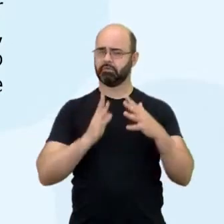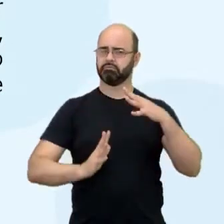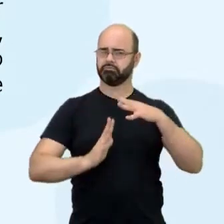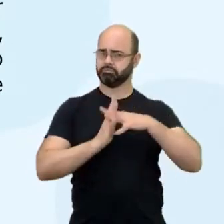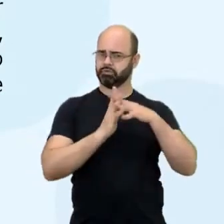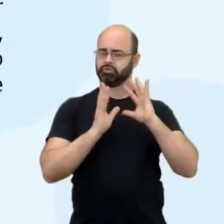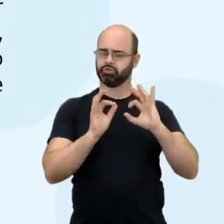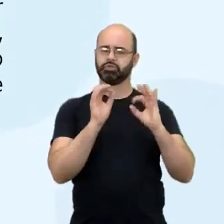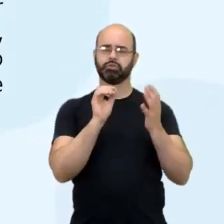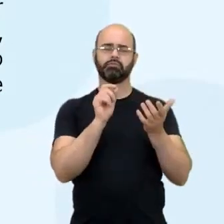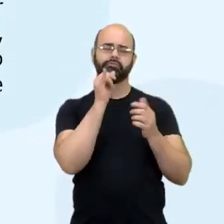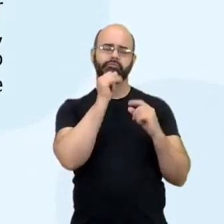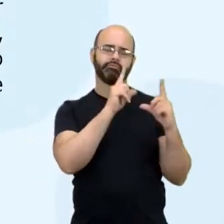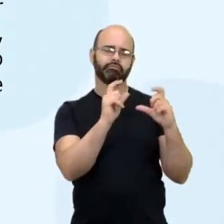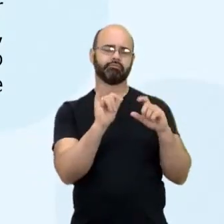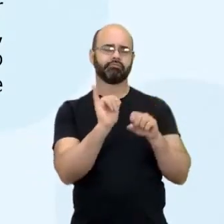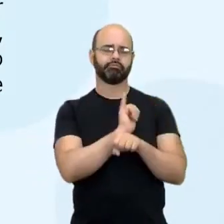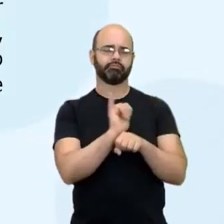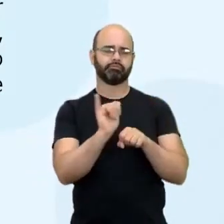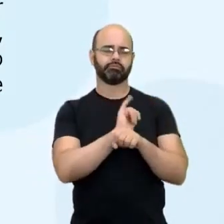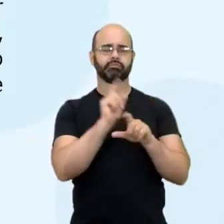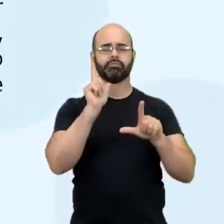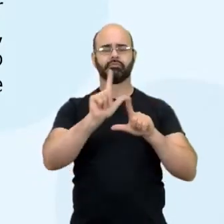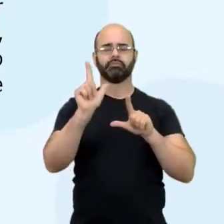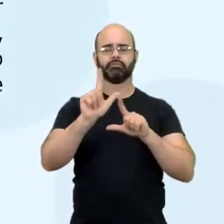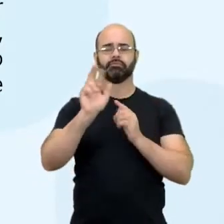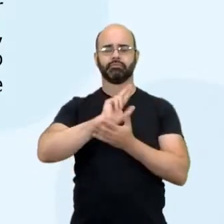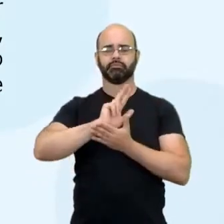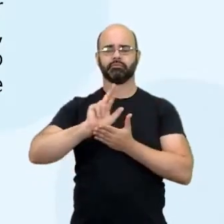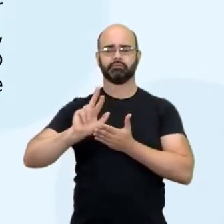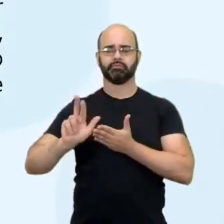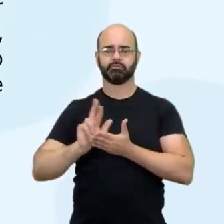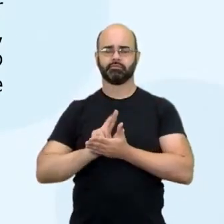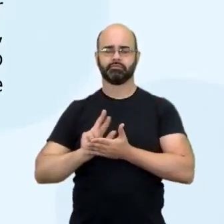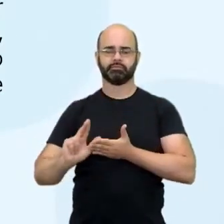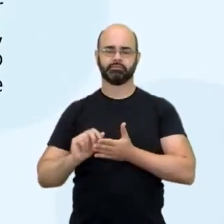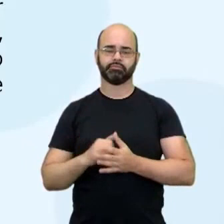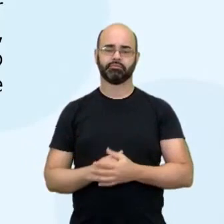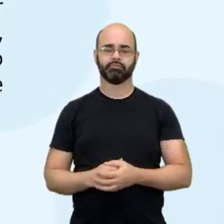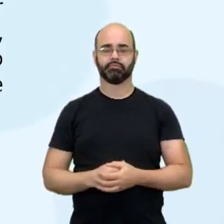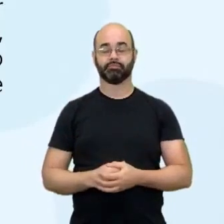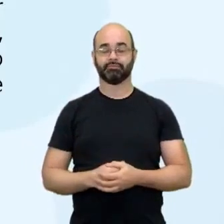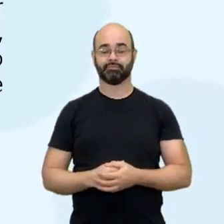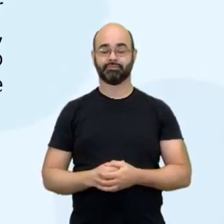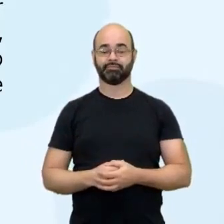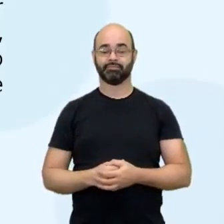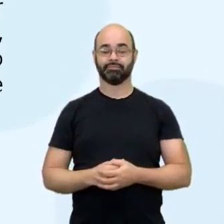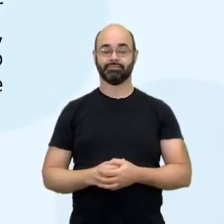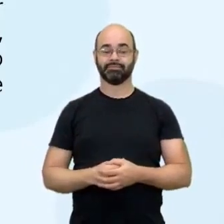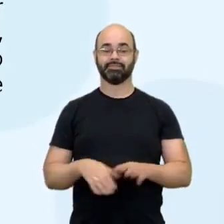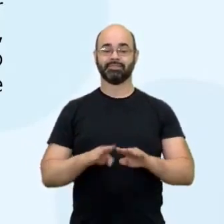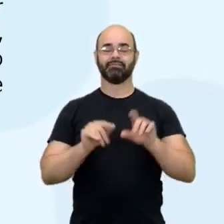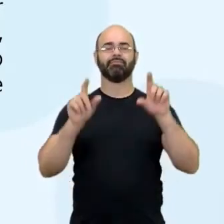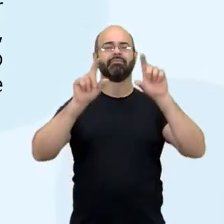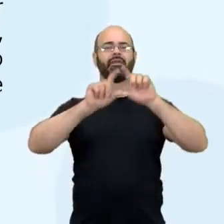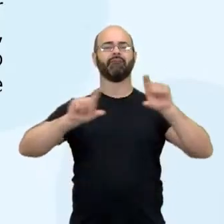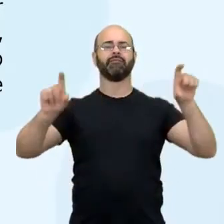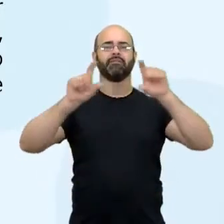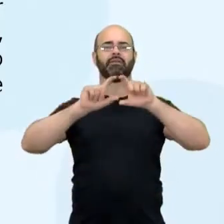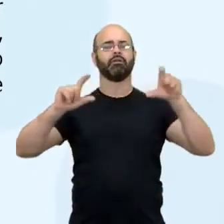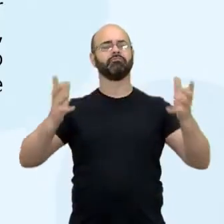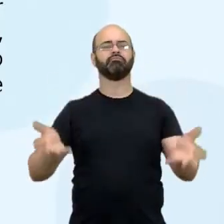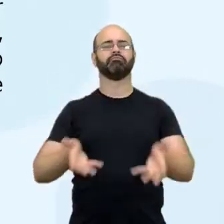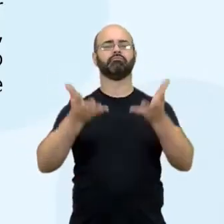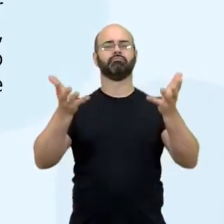fotografias editadas, lettering, que os alunos fazem bastante, e mais diversas frases de encorajamento